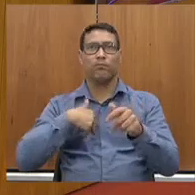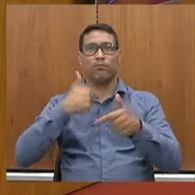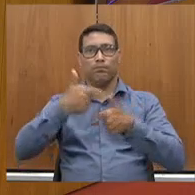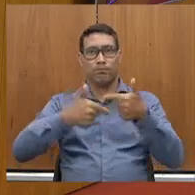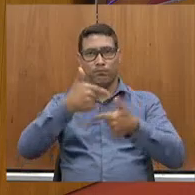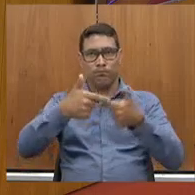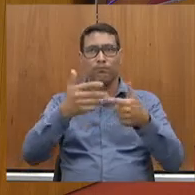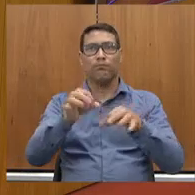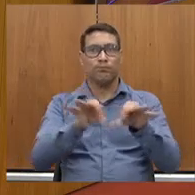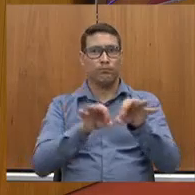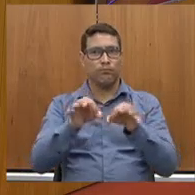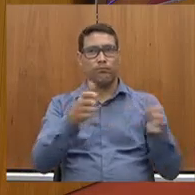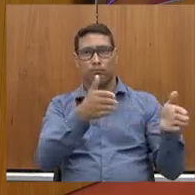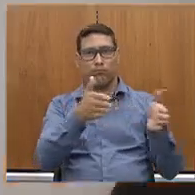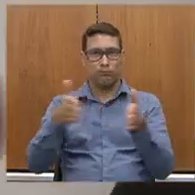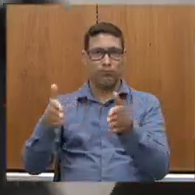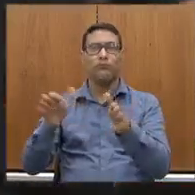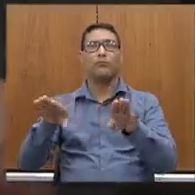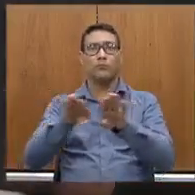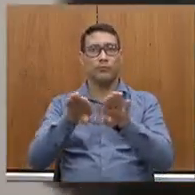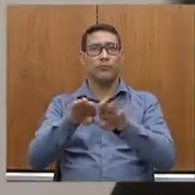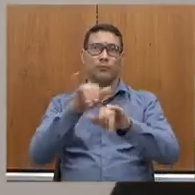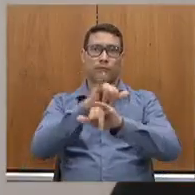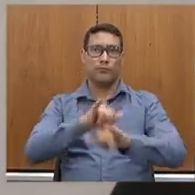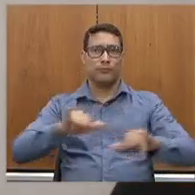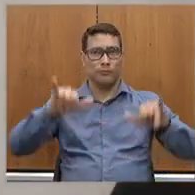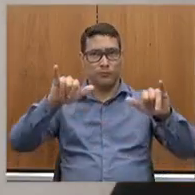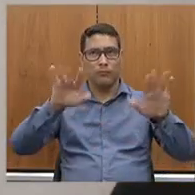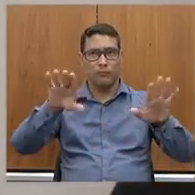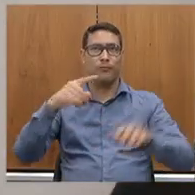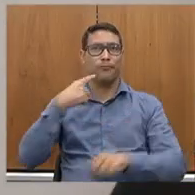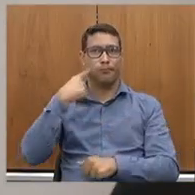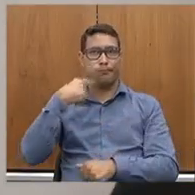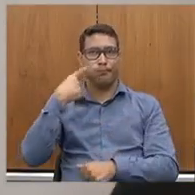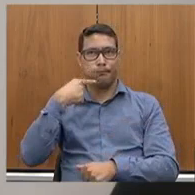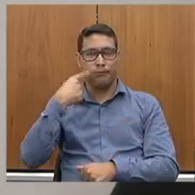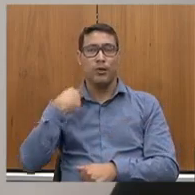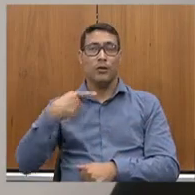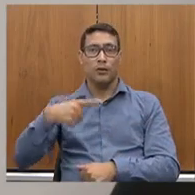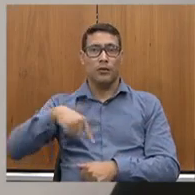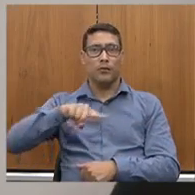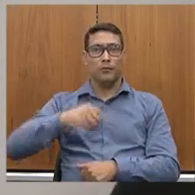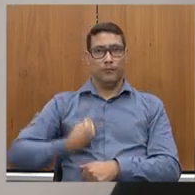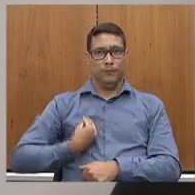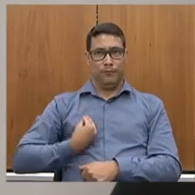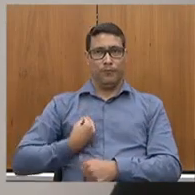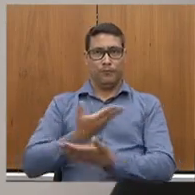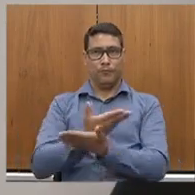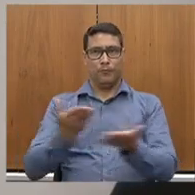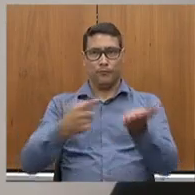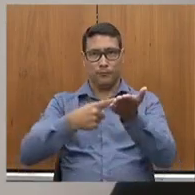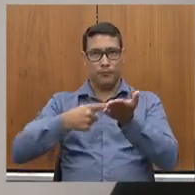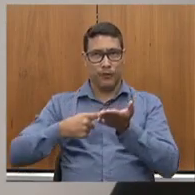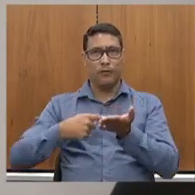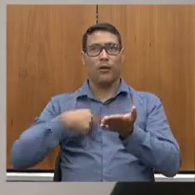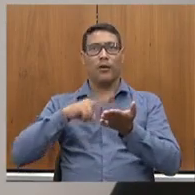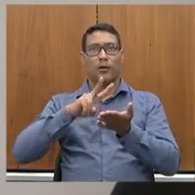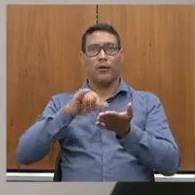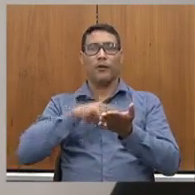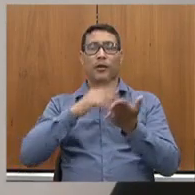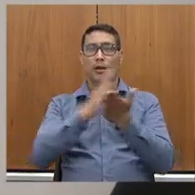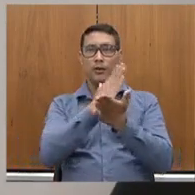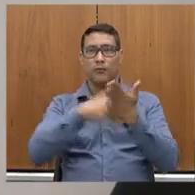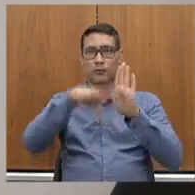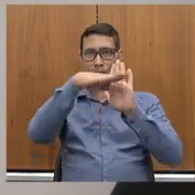em vista a organização dos trabalhos, comunica às parlamentares e aos convidados que os atos desta reunião obedecerão as seguintes